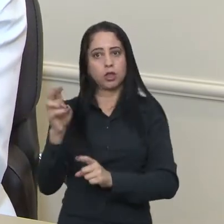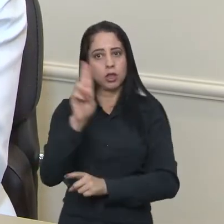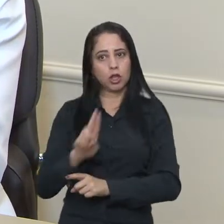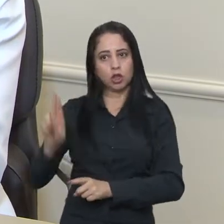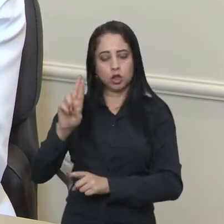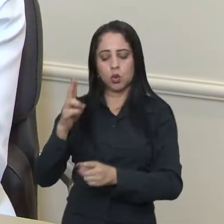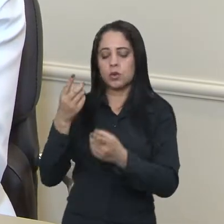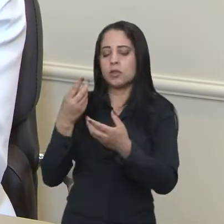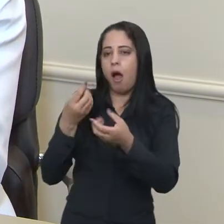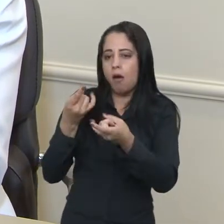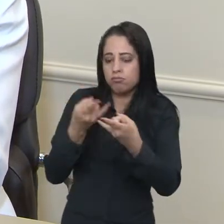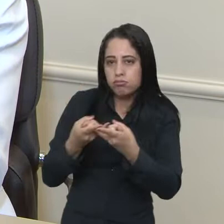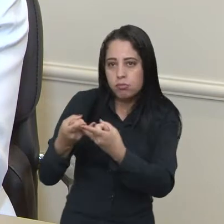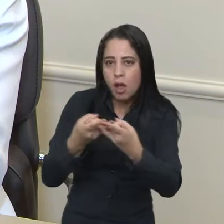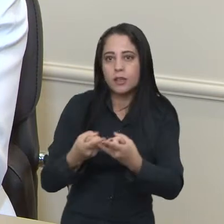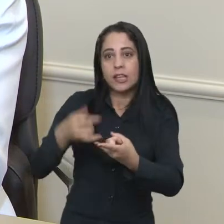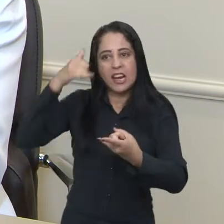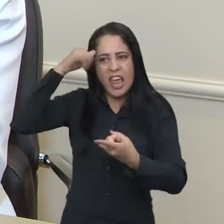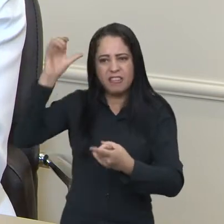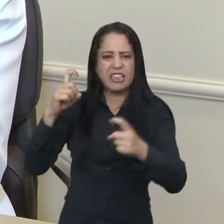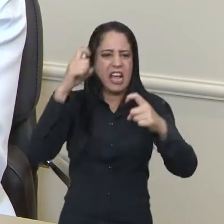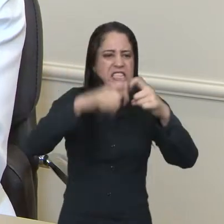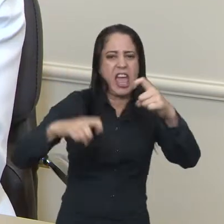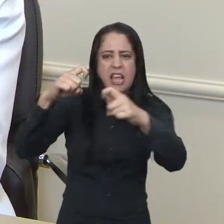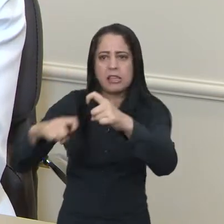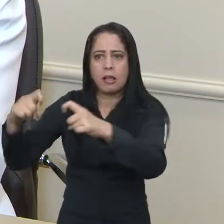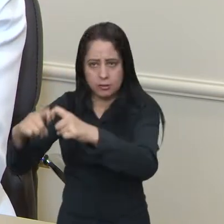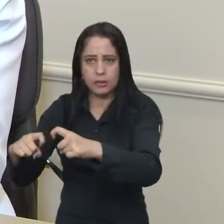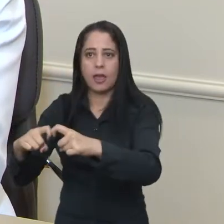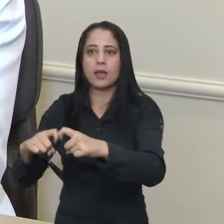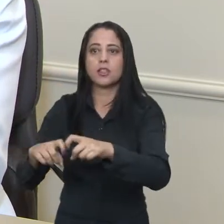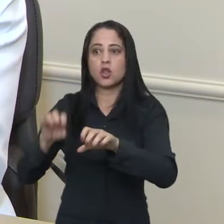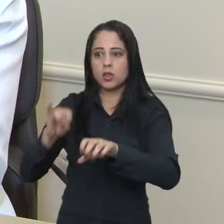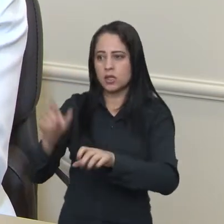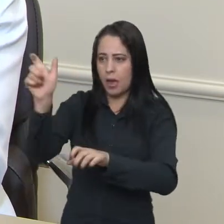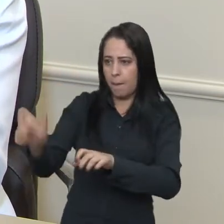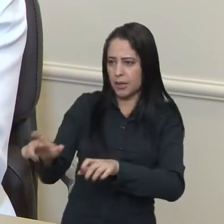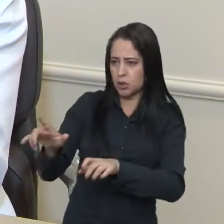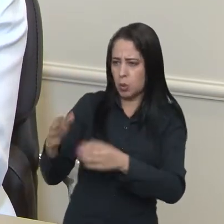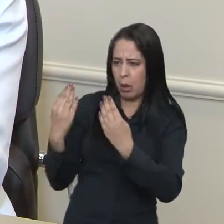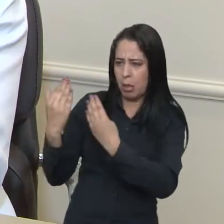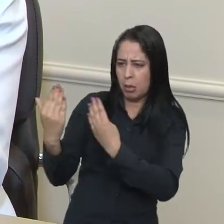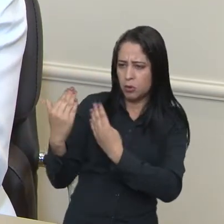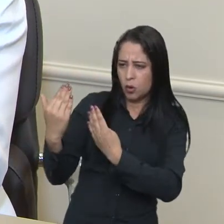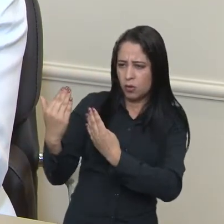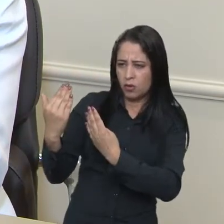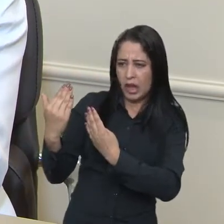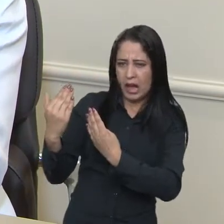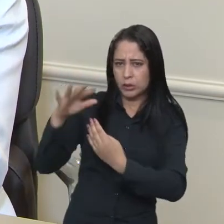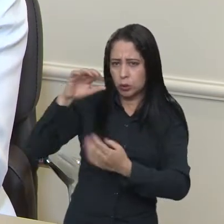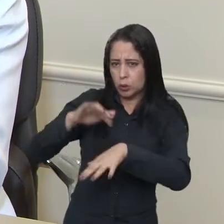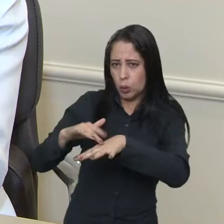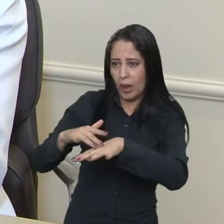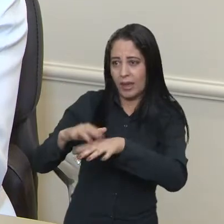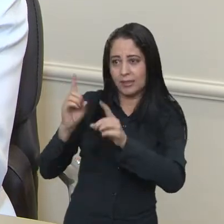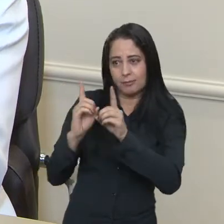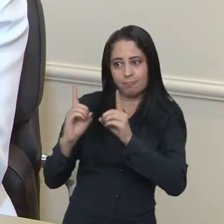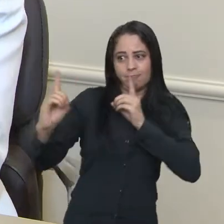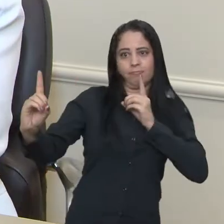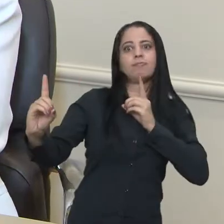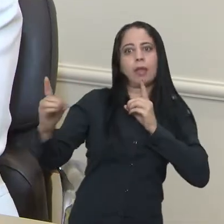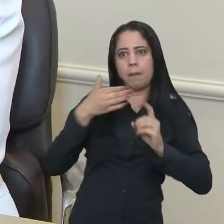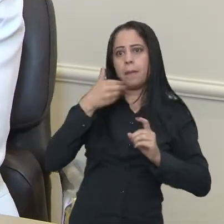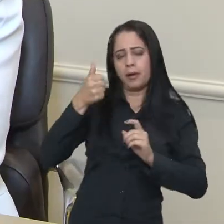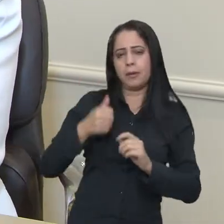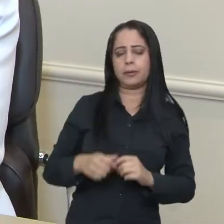preservativo evitar a múltiplos parceiros e se tiver pessoas Consul a lesão de pele febre alta evitar o contato